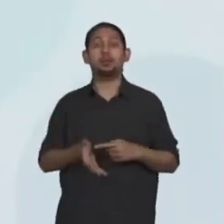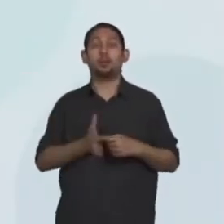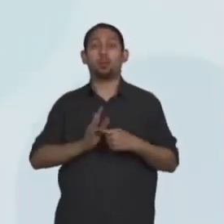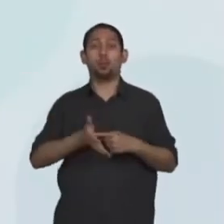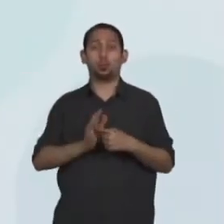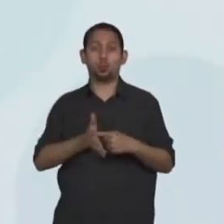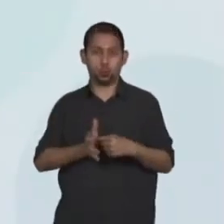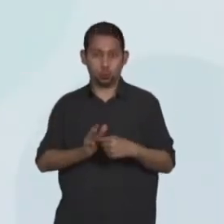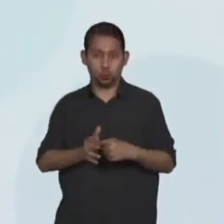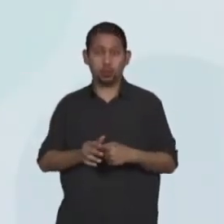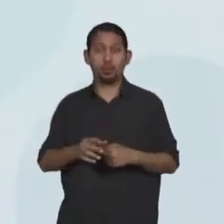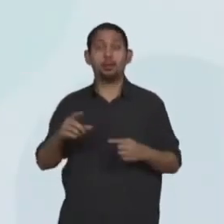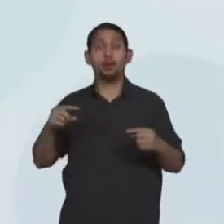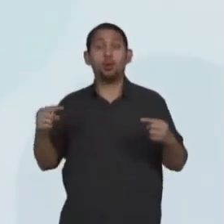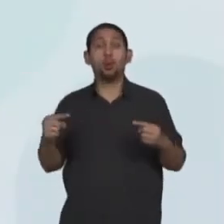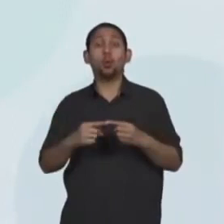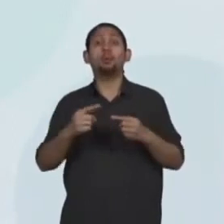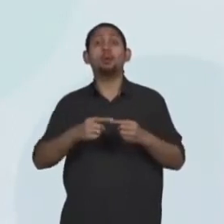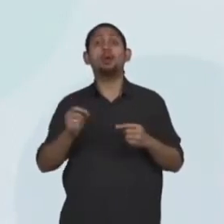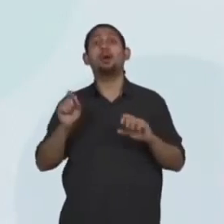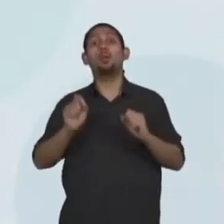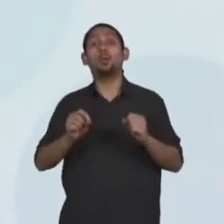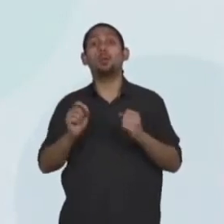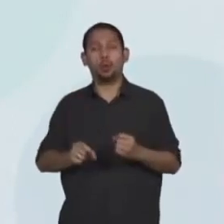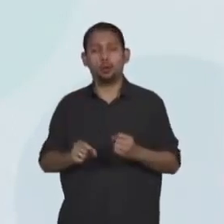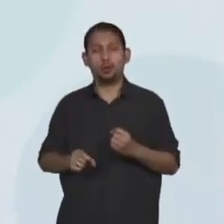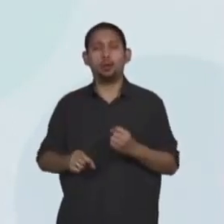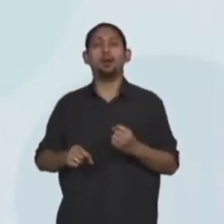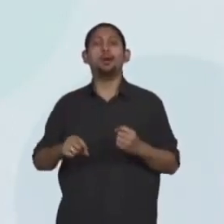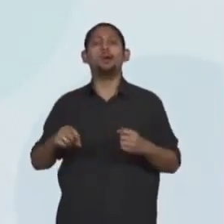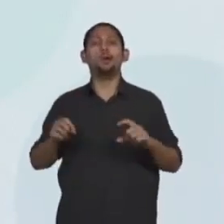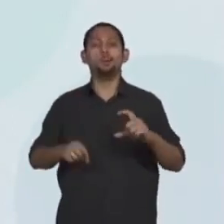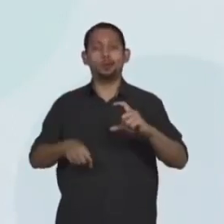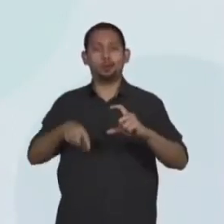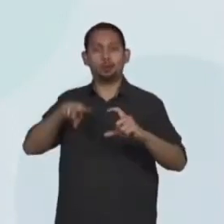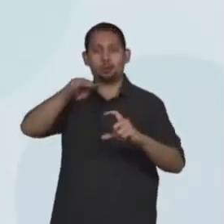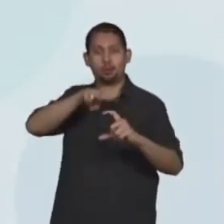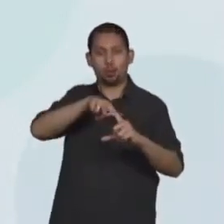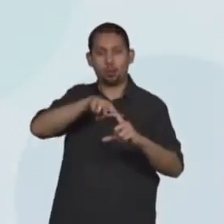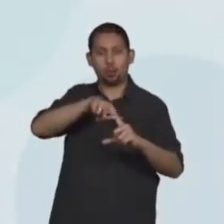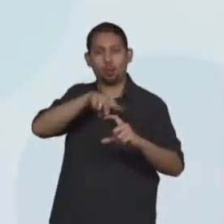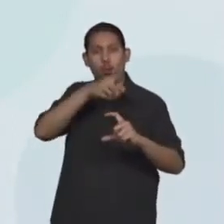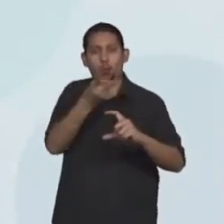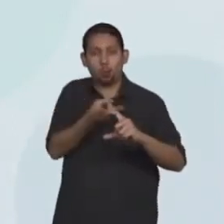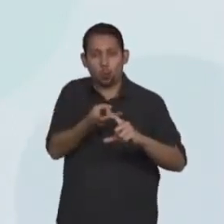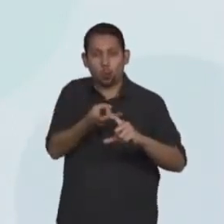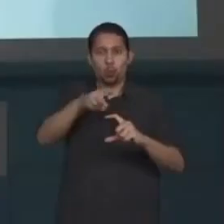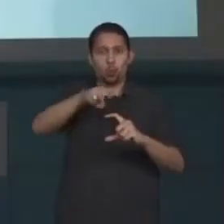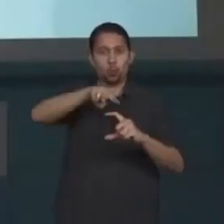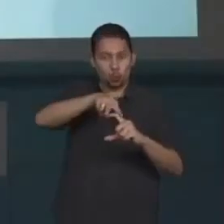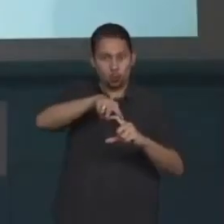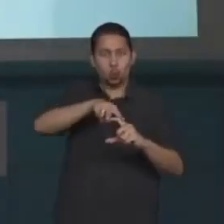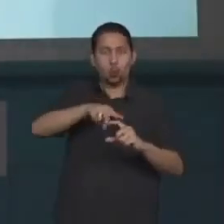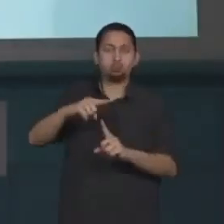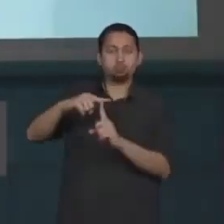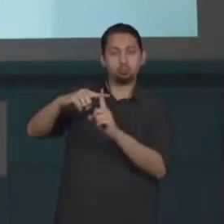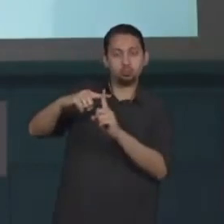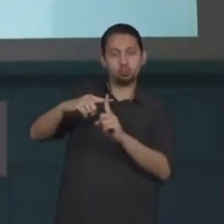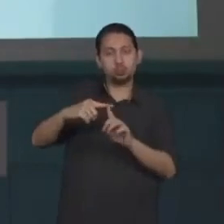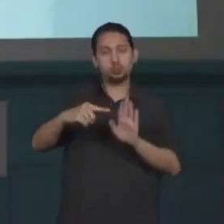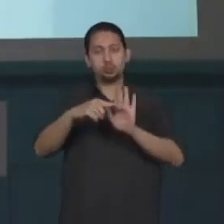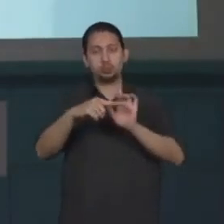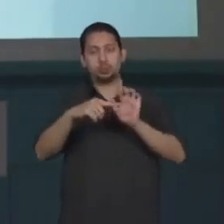são motores de polaridade. Então ele tem ali o polo positivo e o negativo.